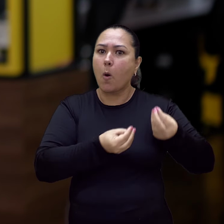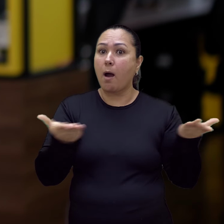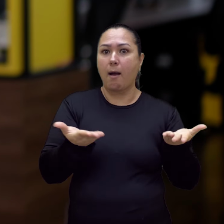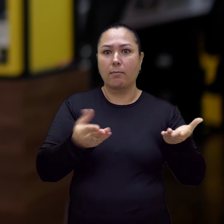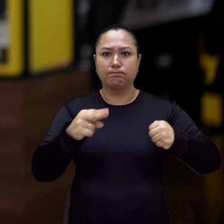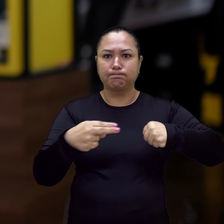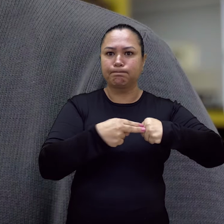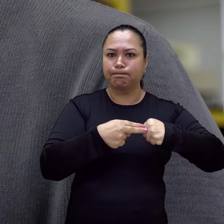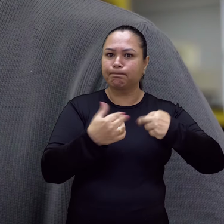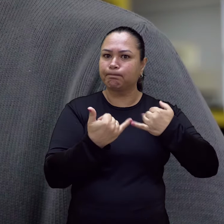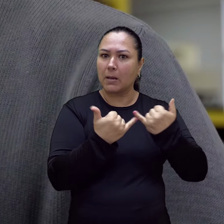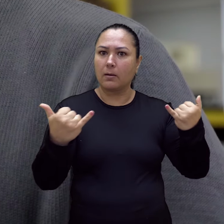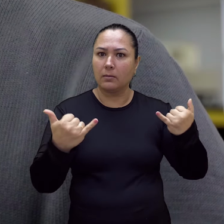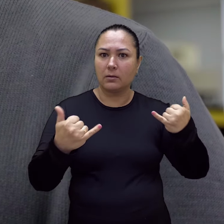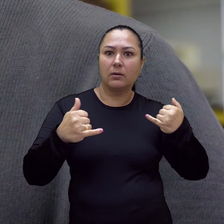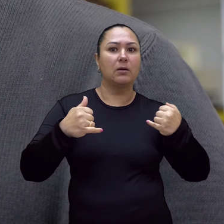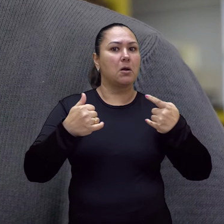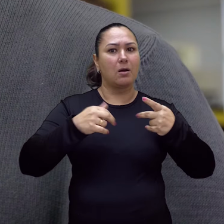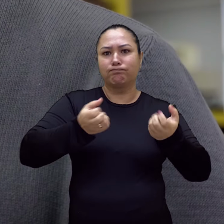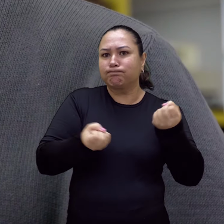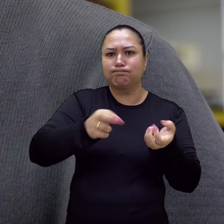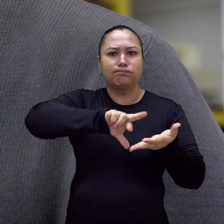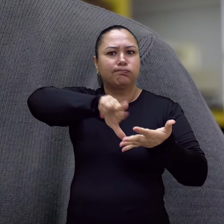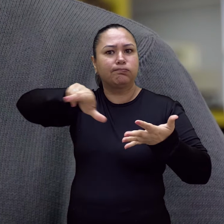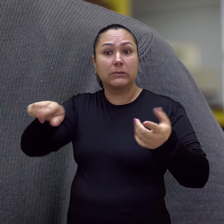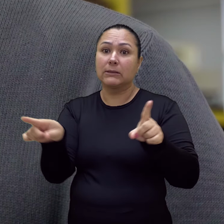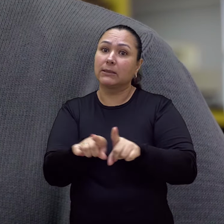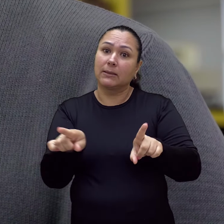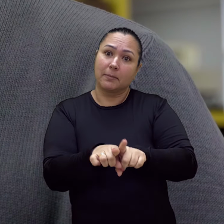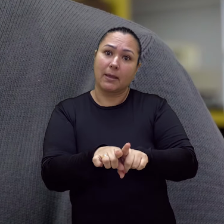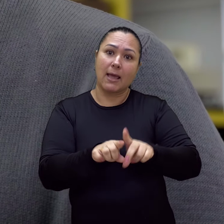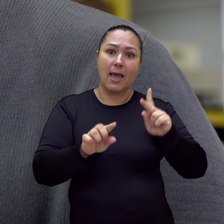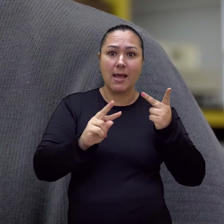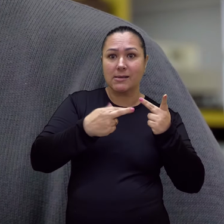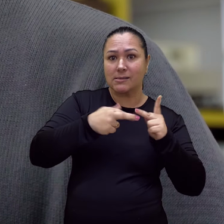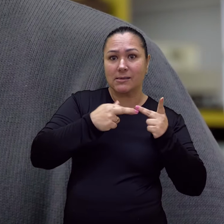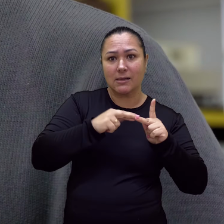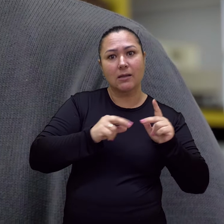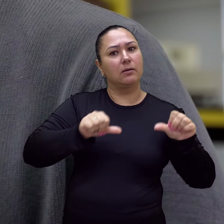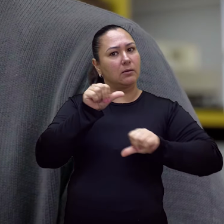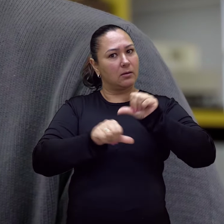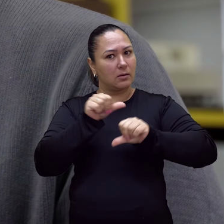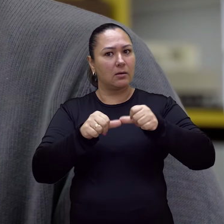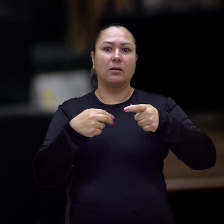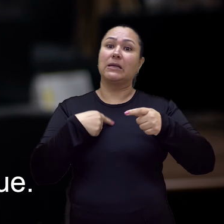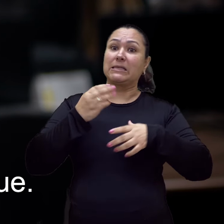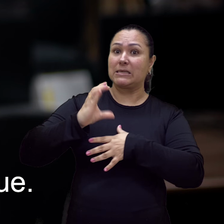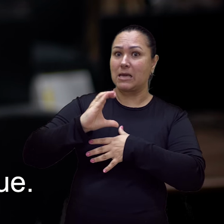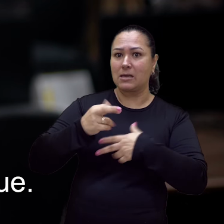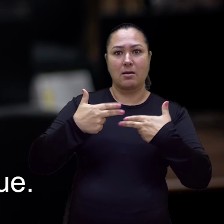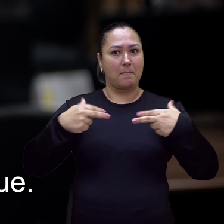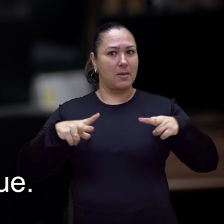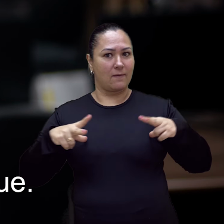da eletromobilidade e a transformação do Instituto Ercílio Randon em um Instituto de Ciência e Tecnologia privado.